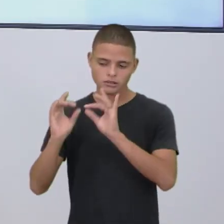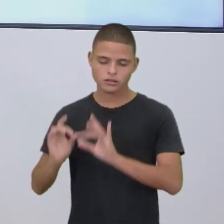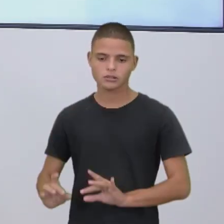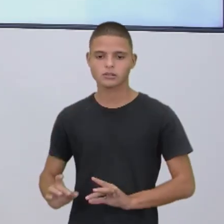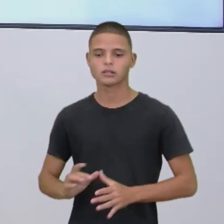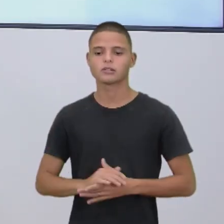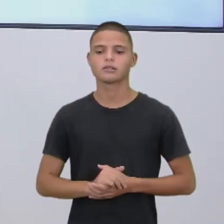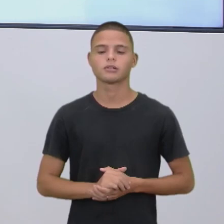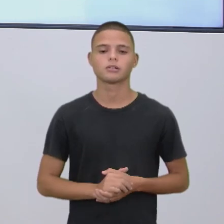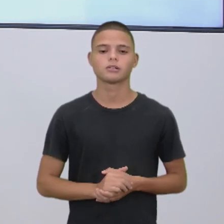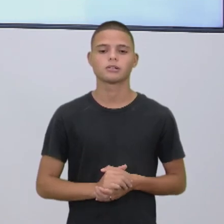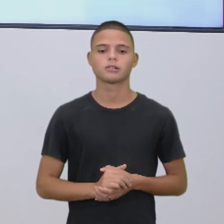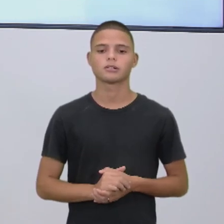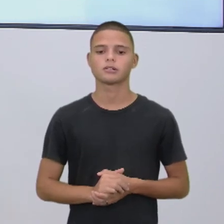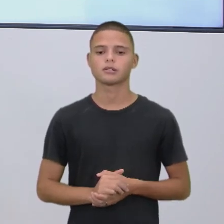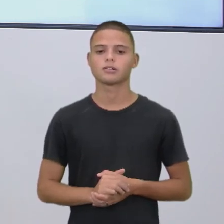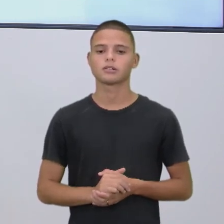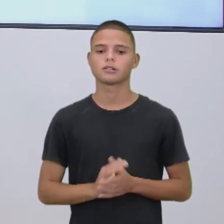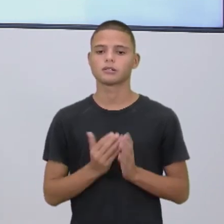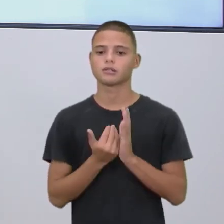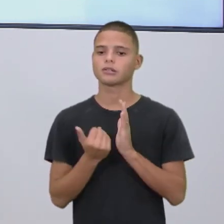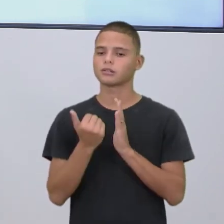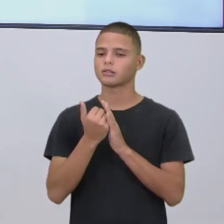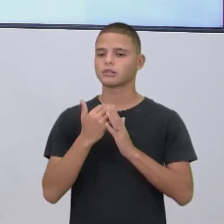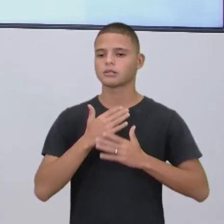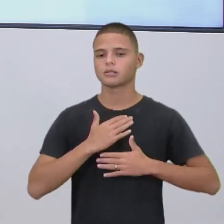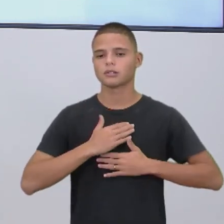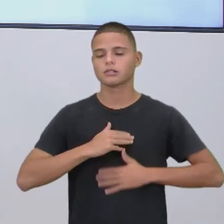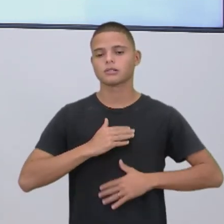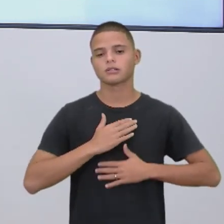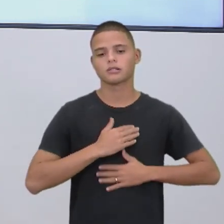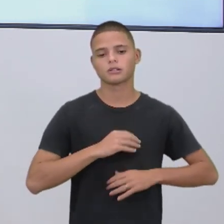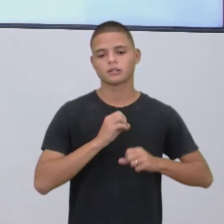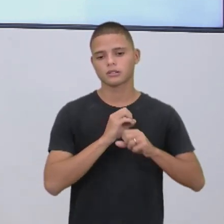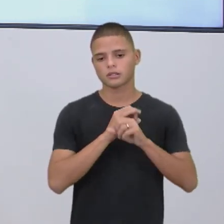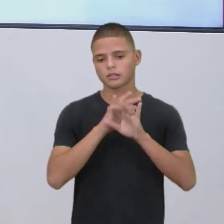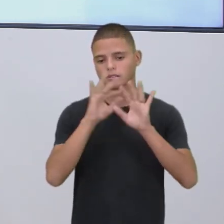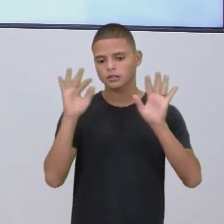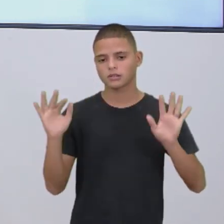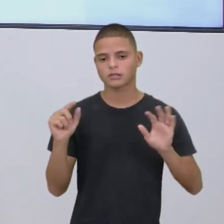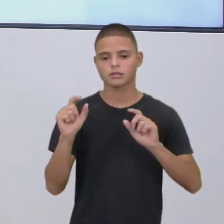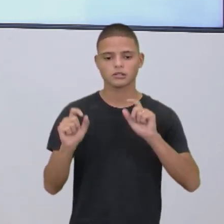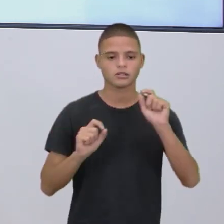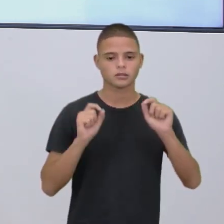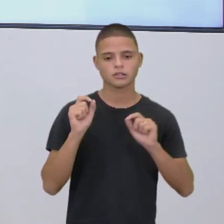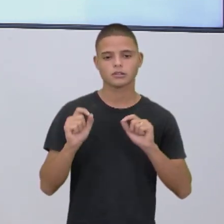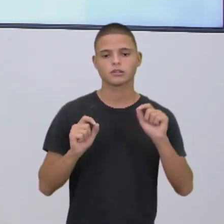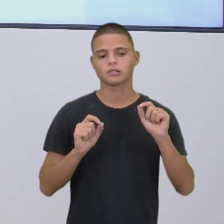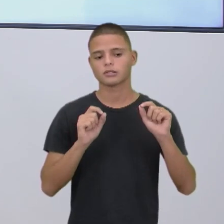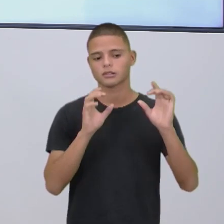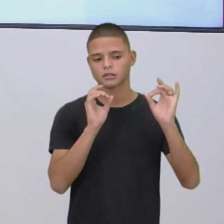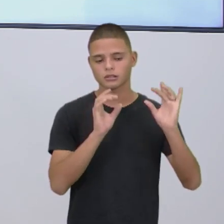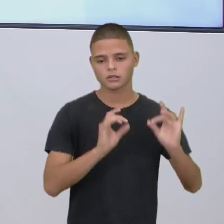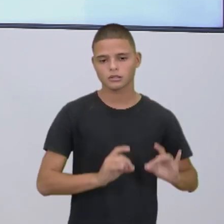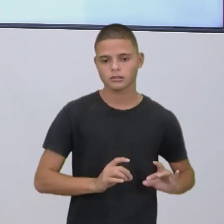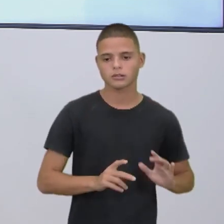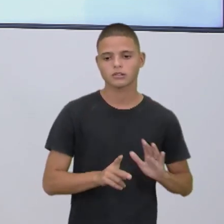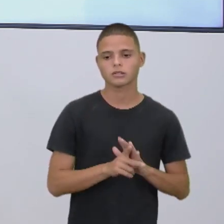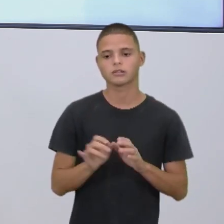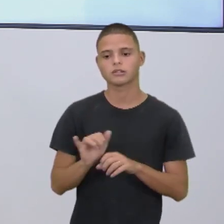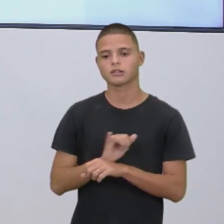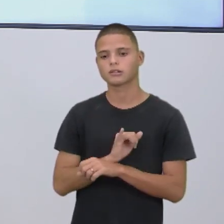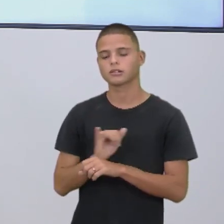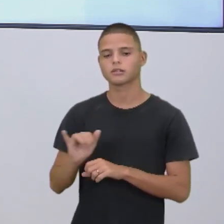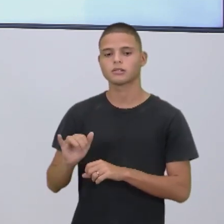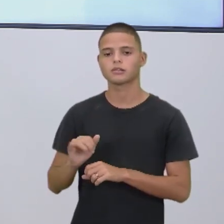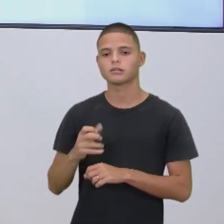de uma forma mais calma, né? Mais bem descritiva, o que são cada um desses instrumentos de coleta de dados.